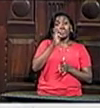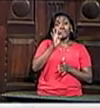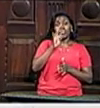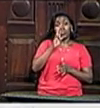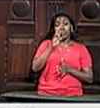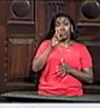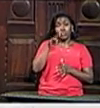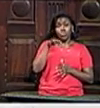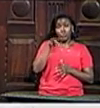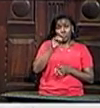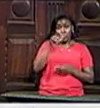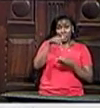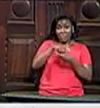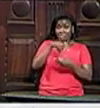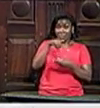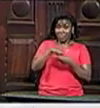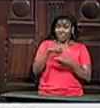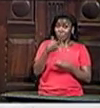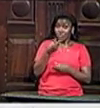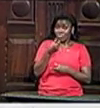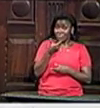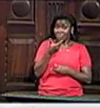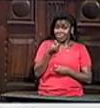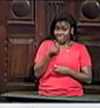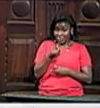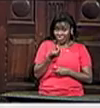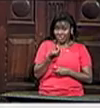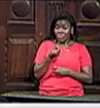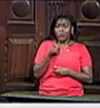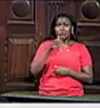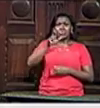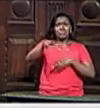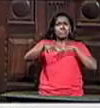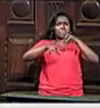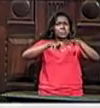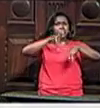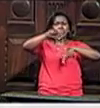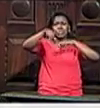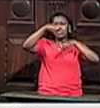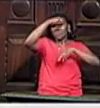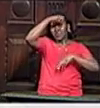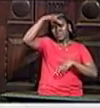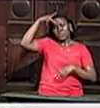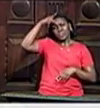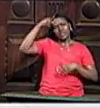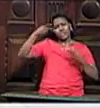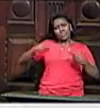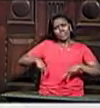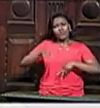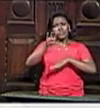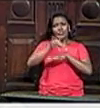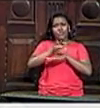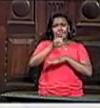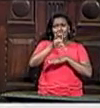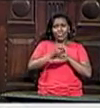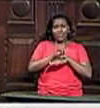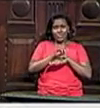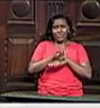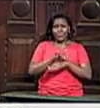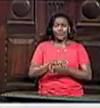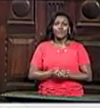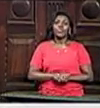em 2016 nos diferentes municípios do nosso estado pela